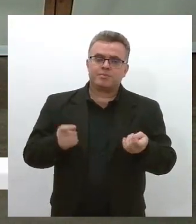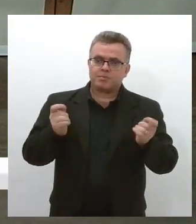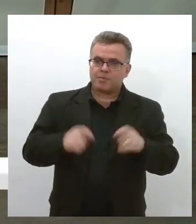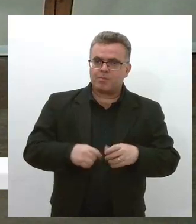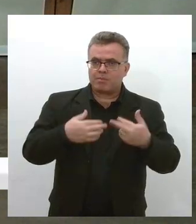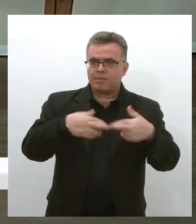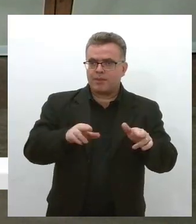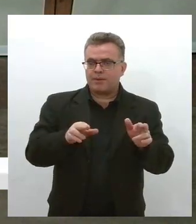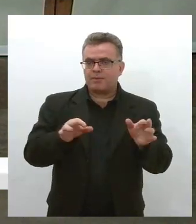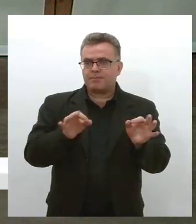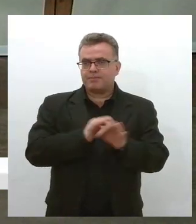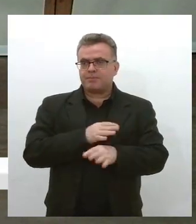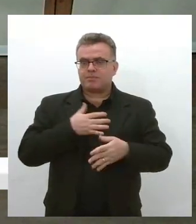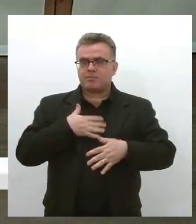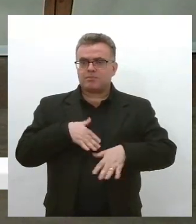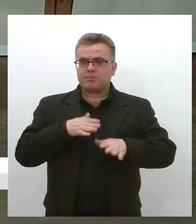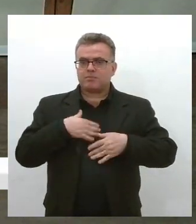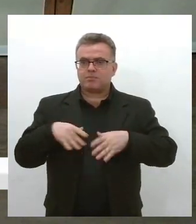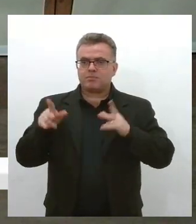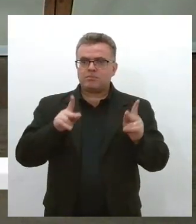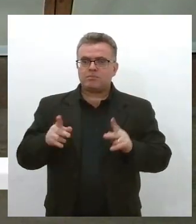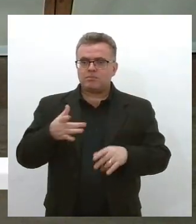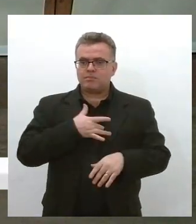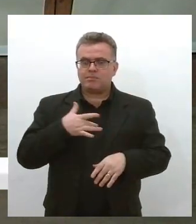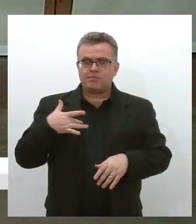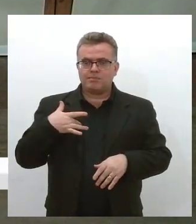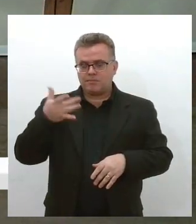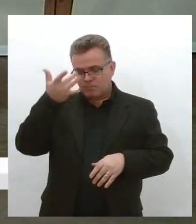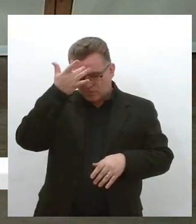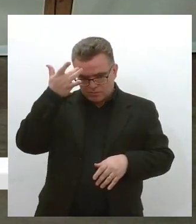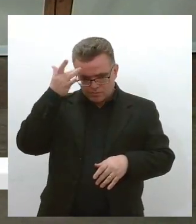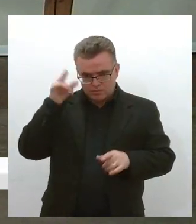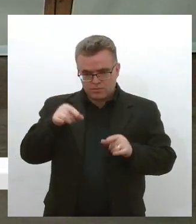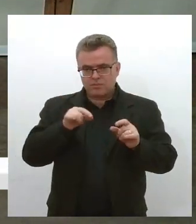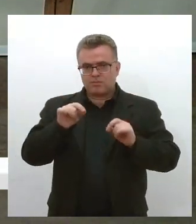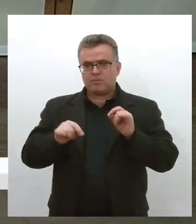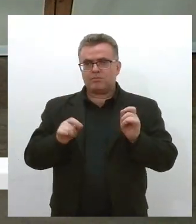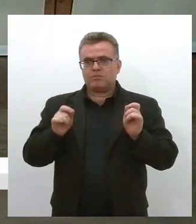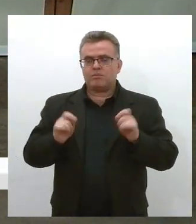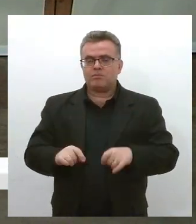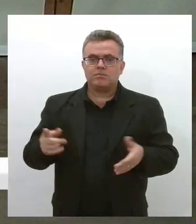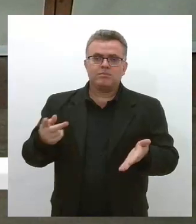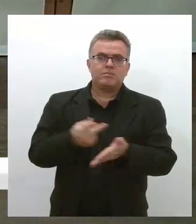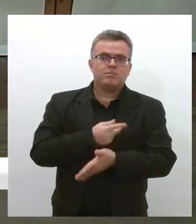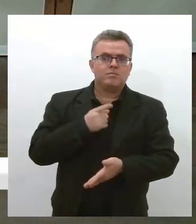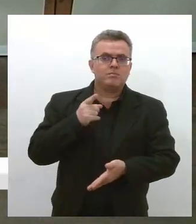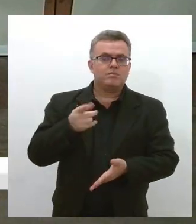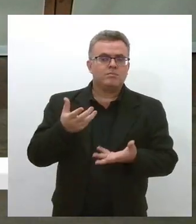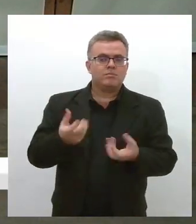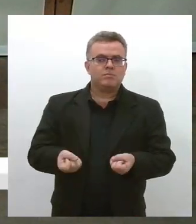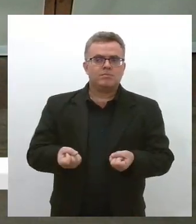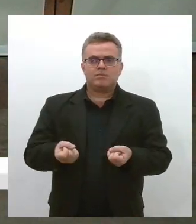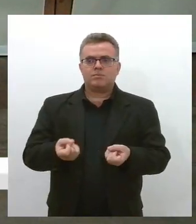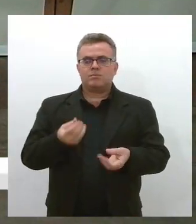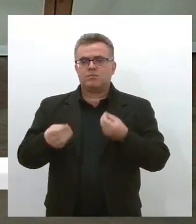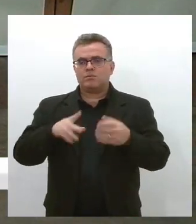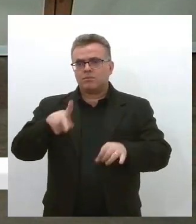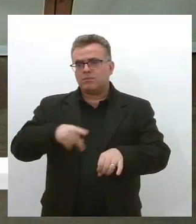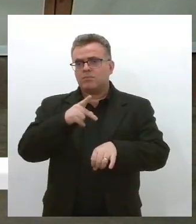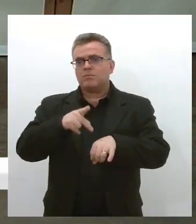mais saudável para a saúde mental. Né, que você teria algum caso para citar de algum outro país, né,